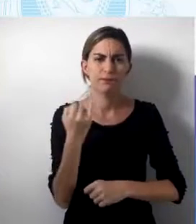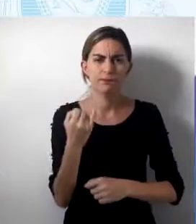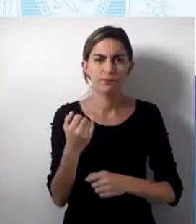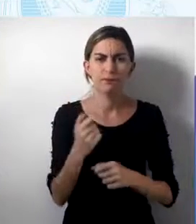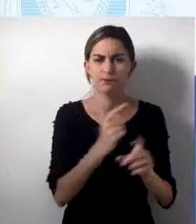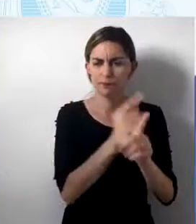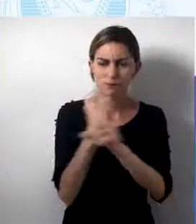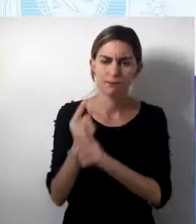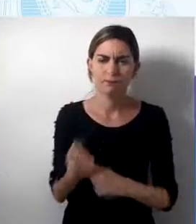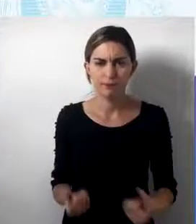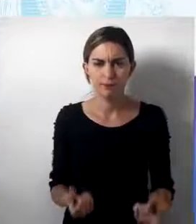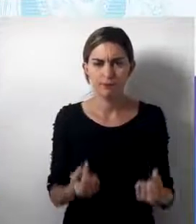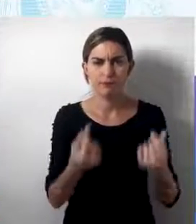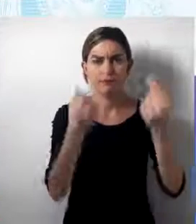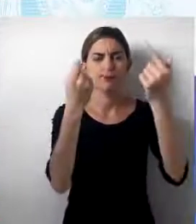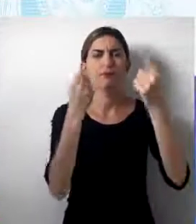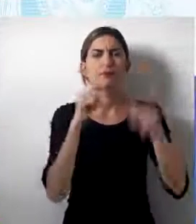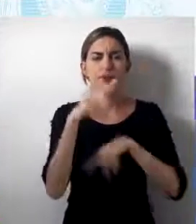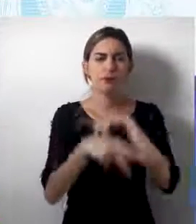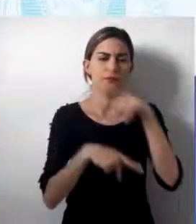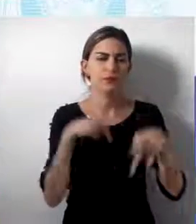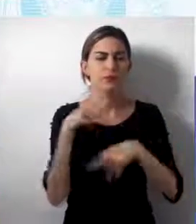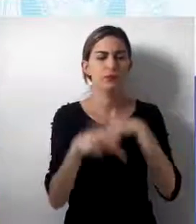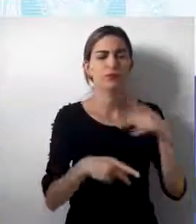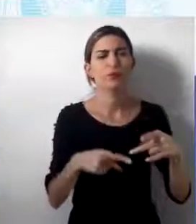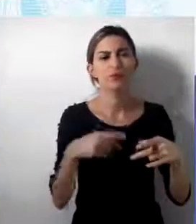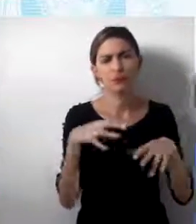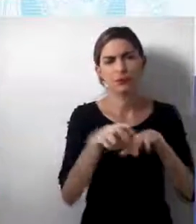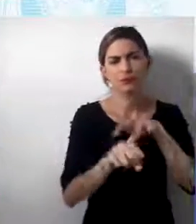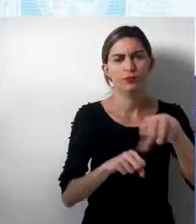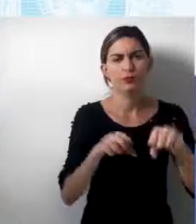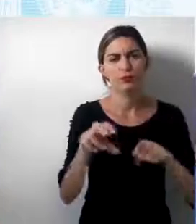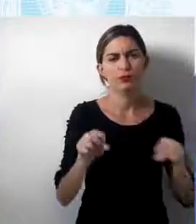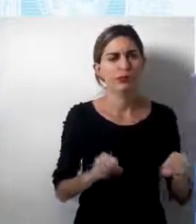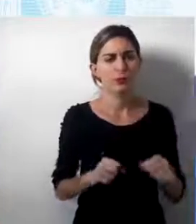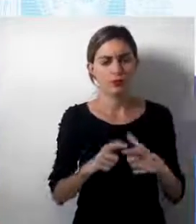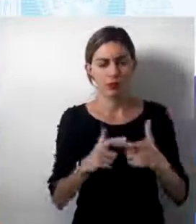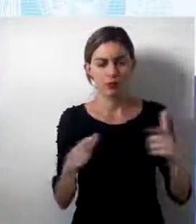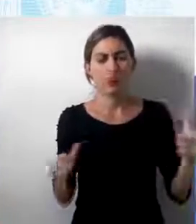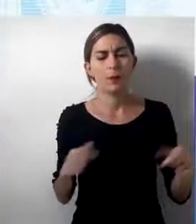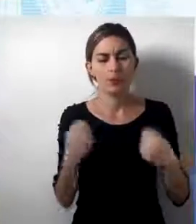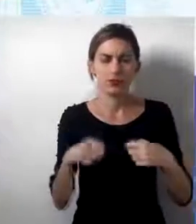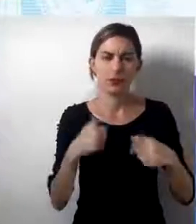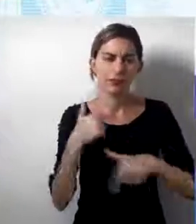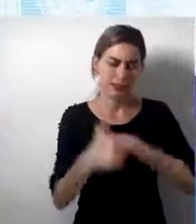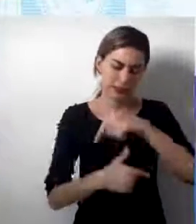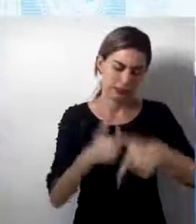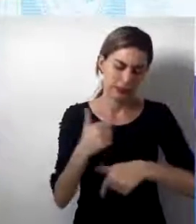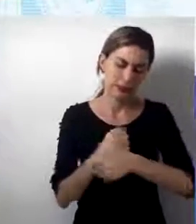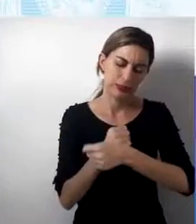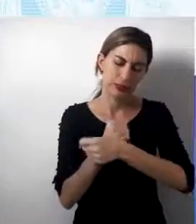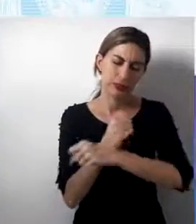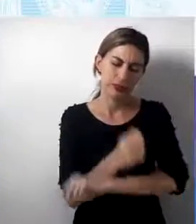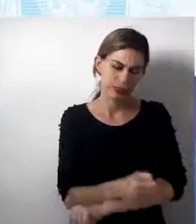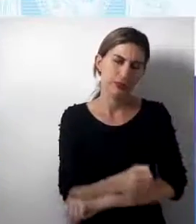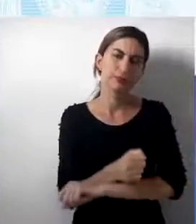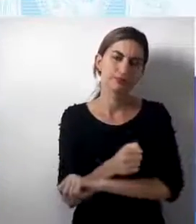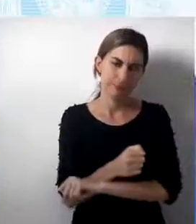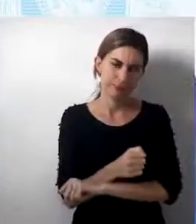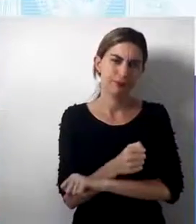de riquezas. Era uma população, era uma ocupação, né, que demandava uma mão de obra